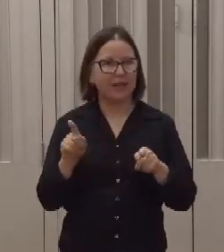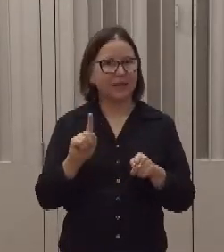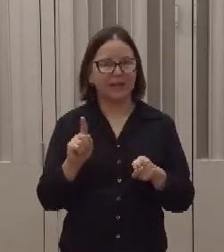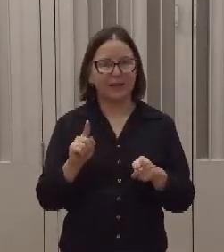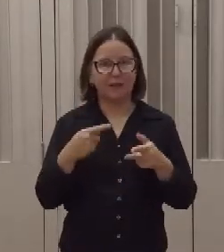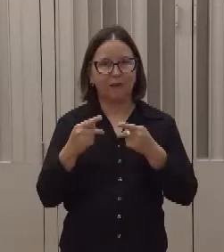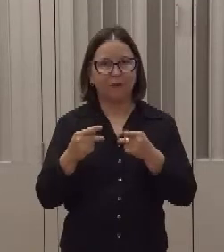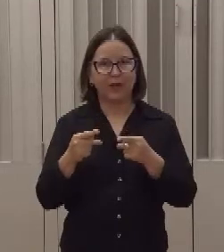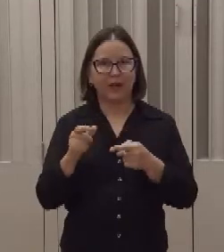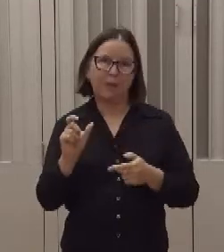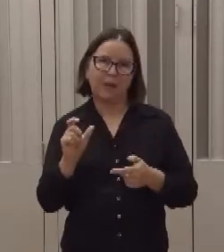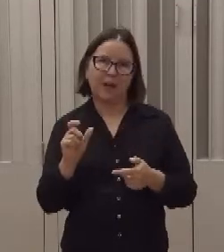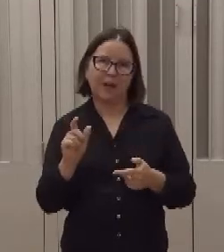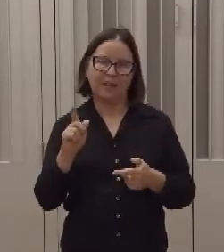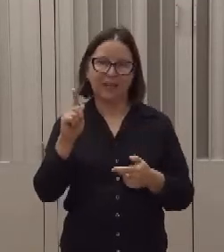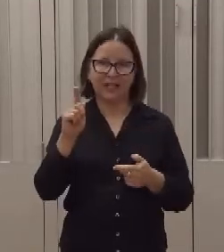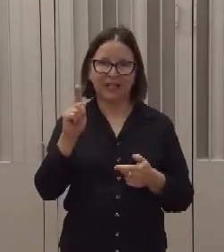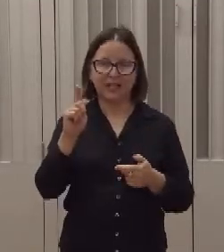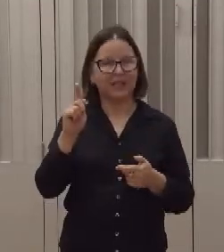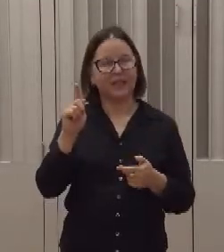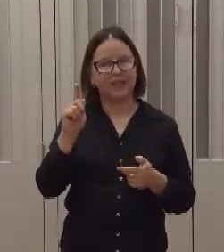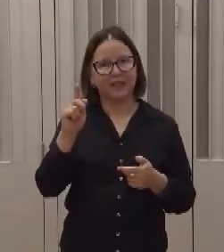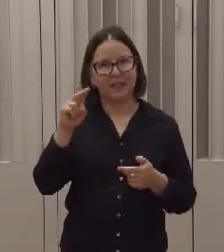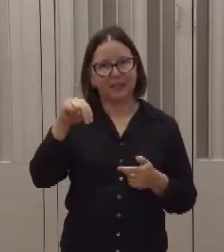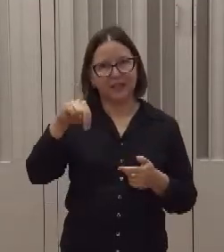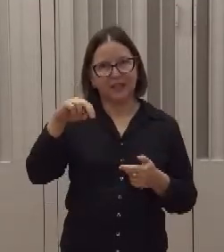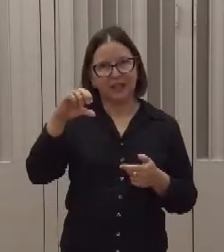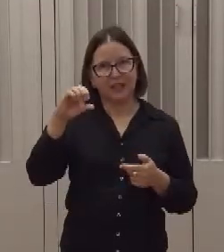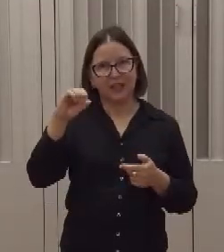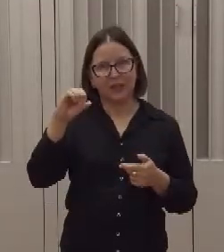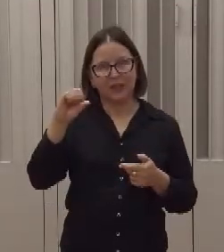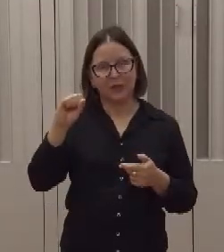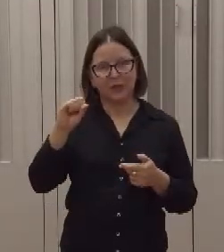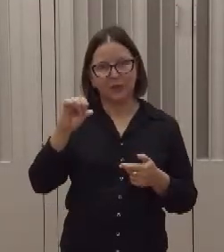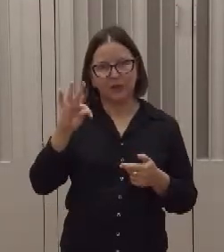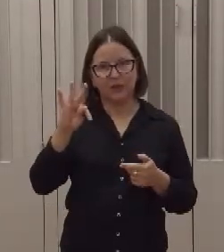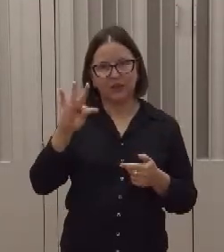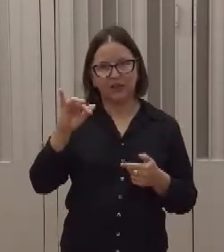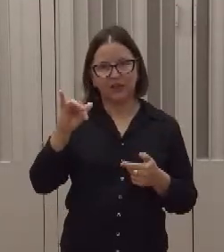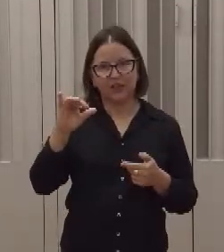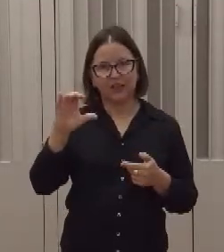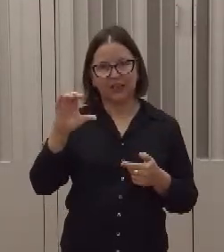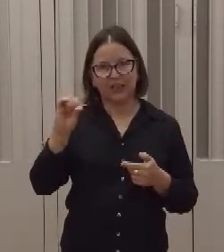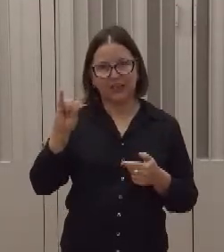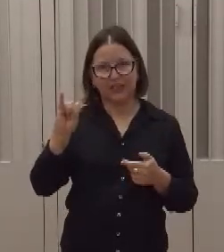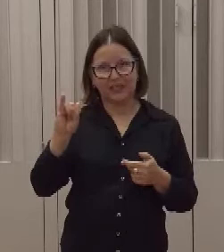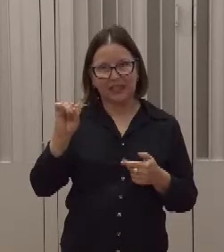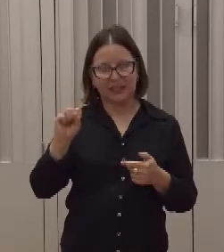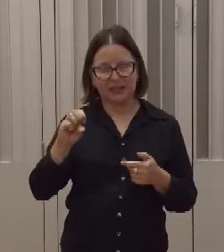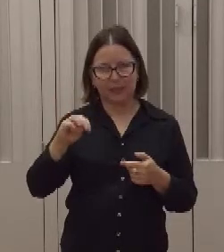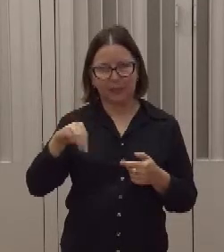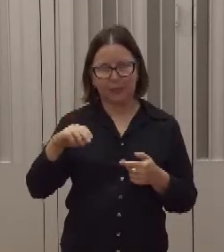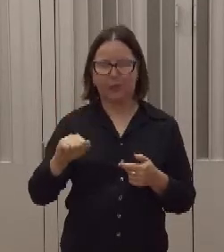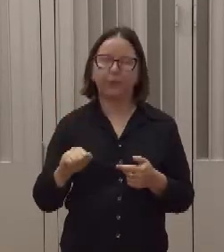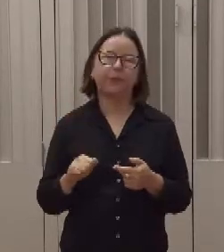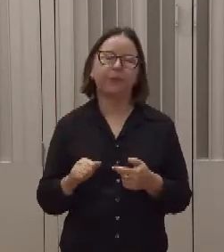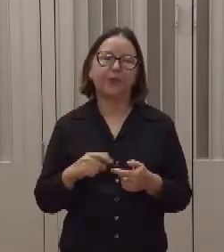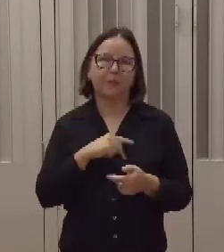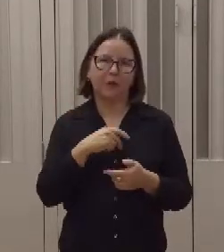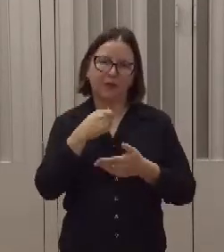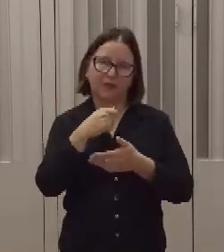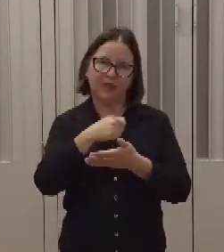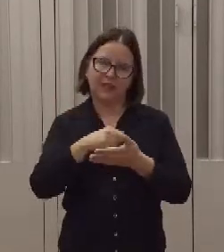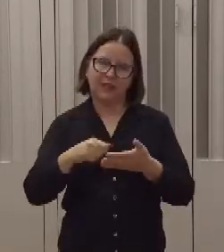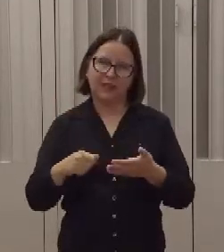na primeira carta a Timóteo, ele termina a sua carta dizendo o seguinte: E tu, ó Timóteo, guarda o que te foi